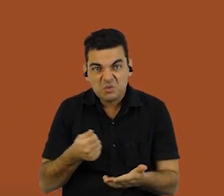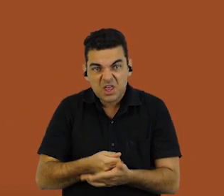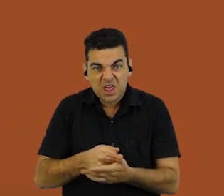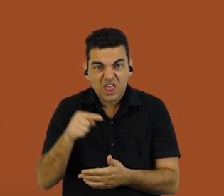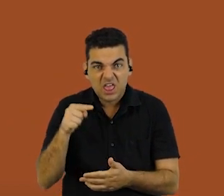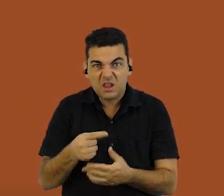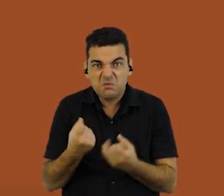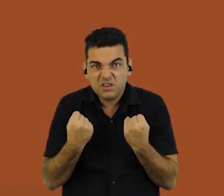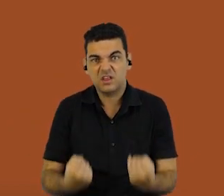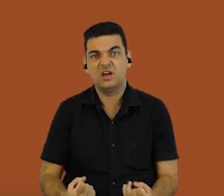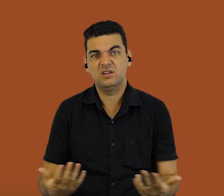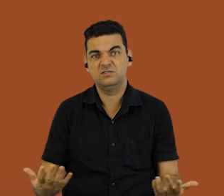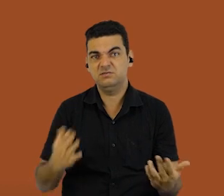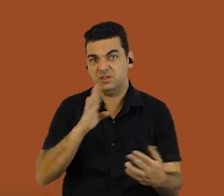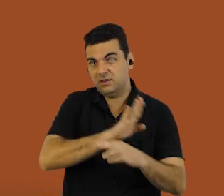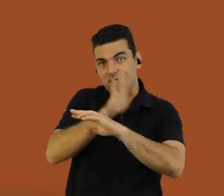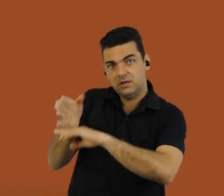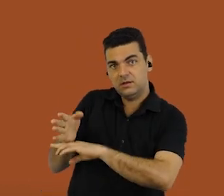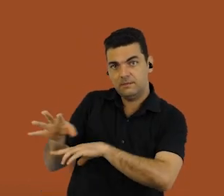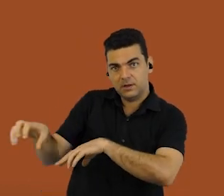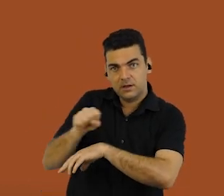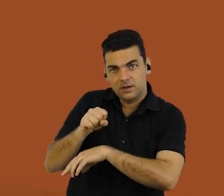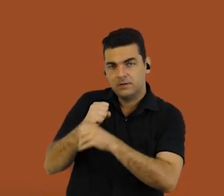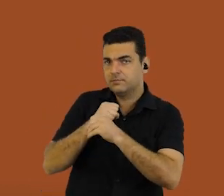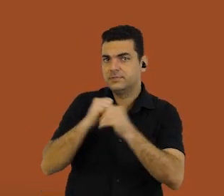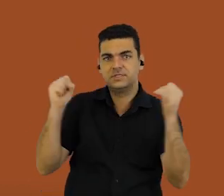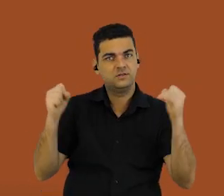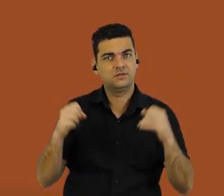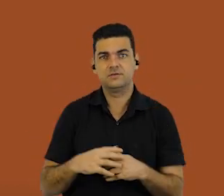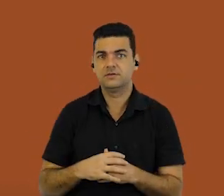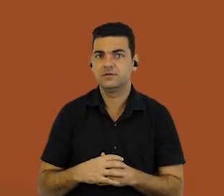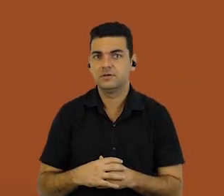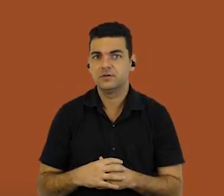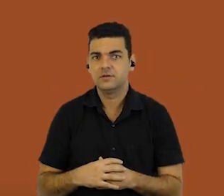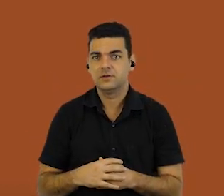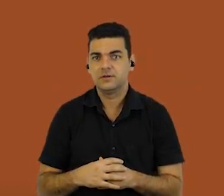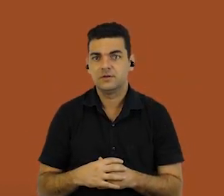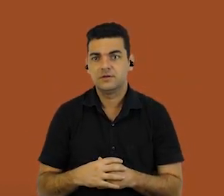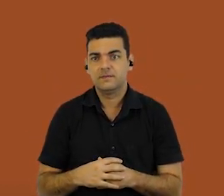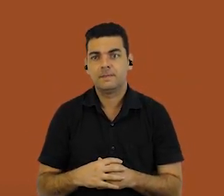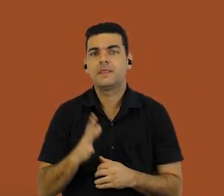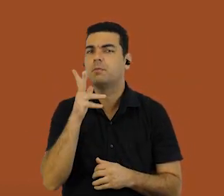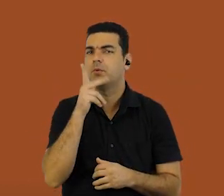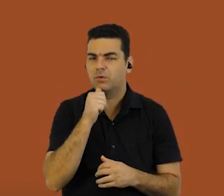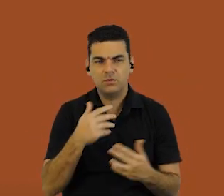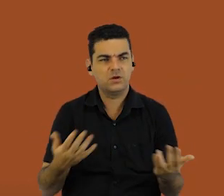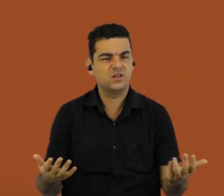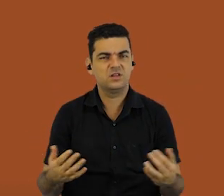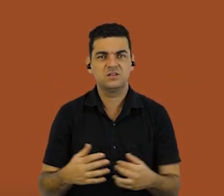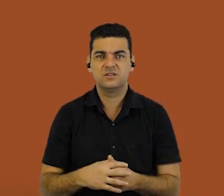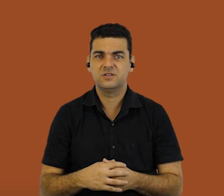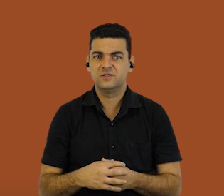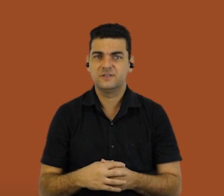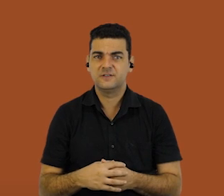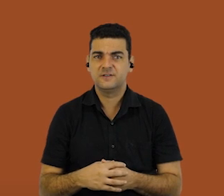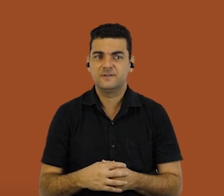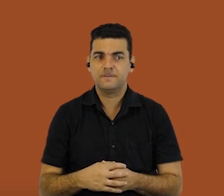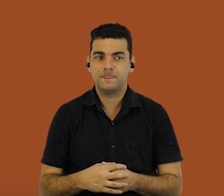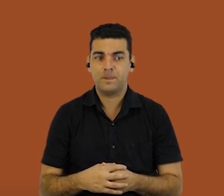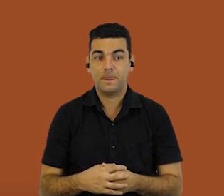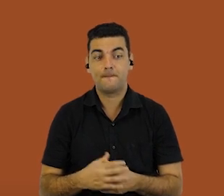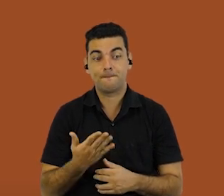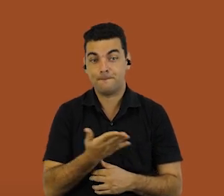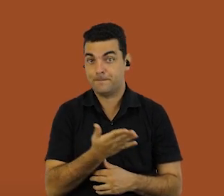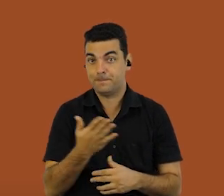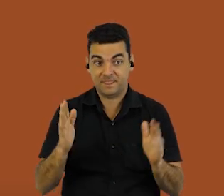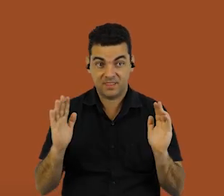formação, chegue aos bancos escolares, cheguem às unidades escolares, pode demorar muito tempo. É importante que